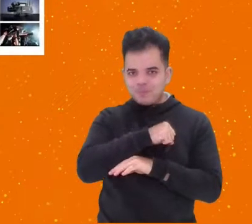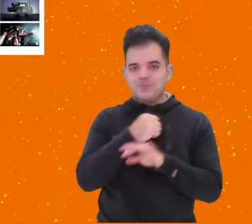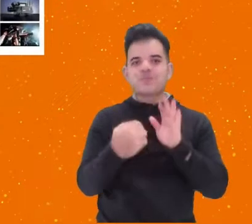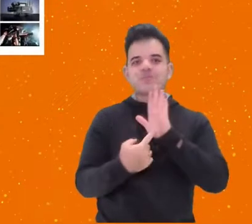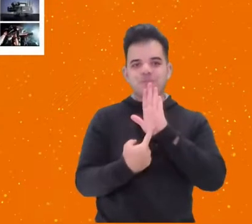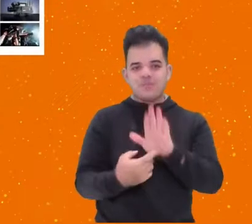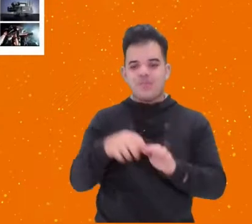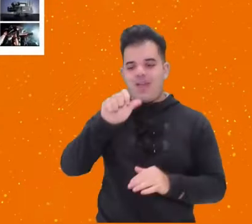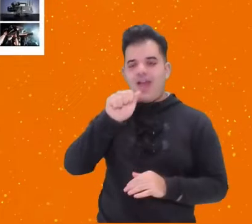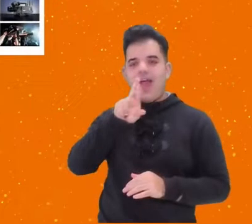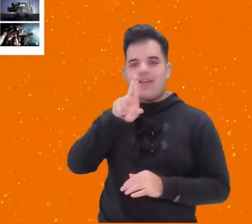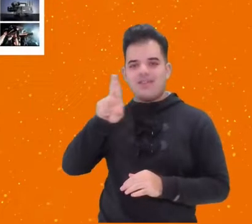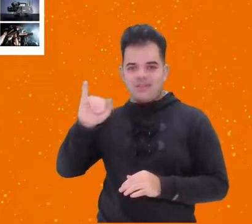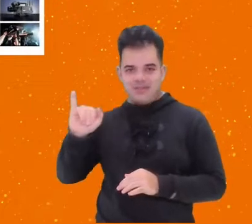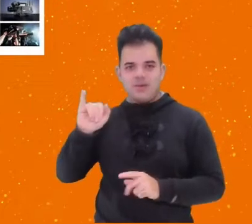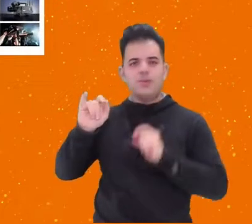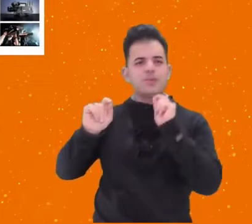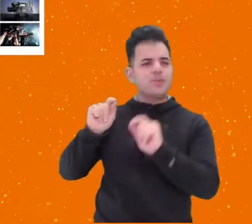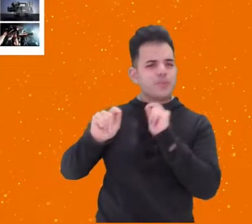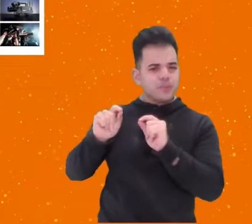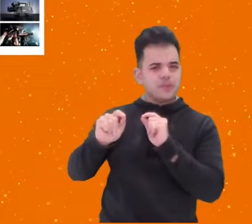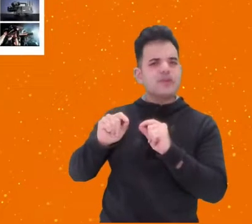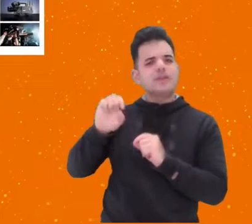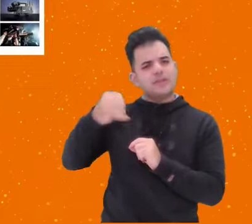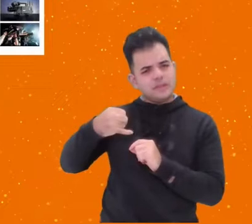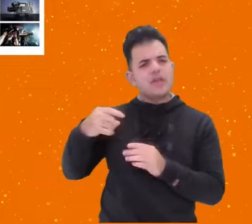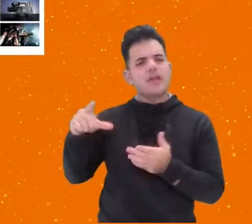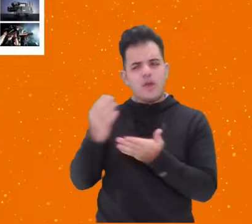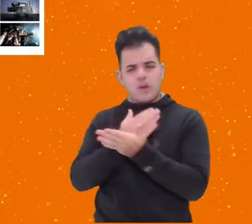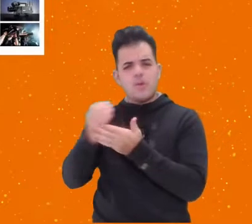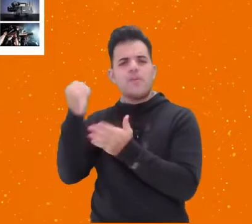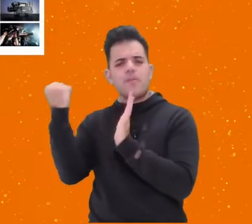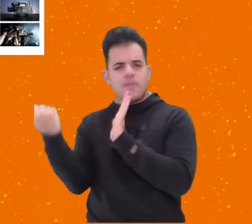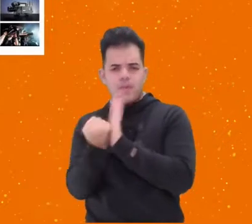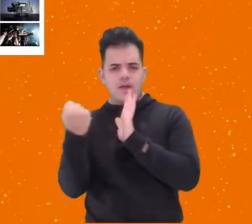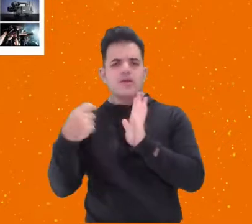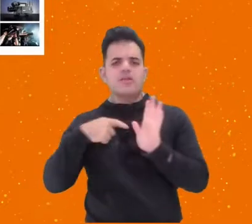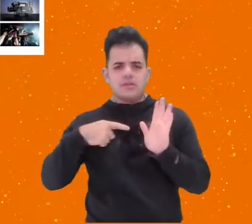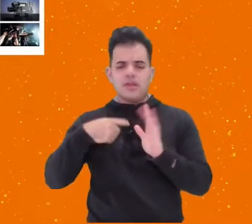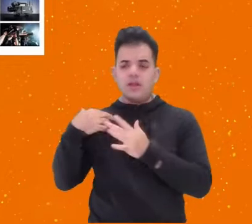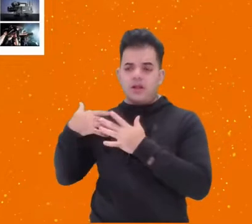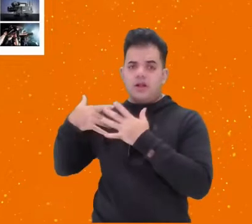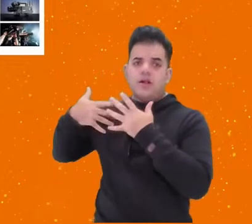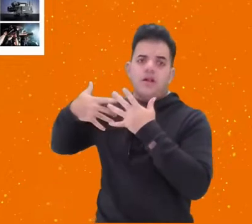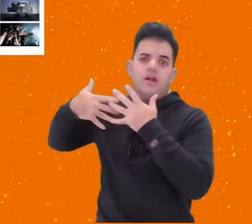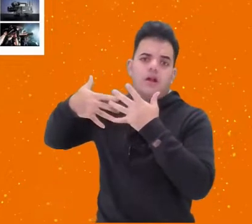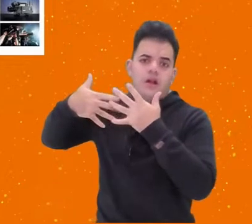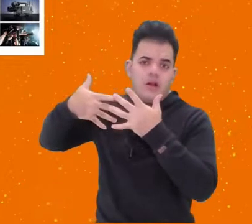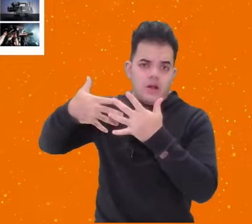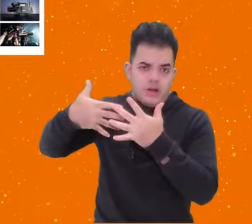A Arri também, assim, enfim, como outras marcas, né? A Arri tem tido ao longo dos anos que a